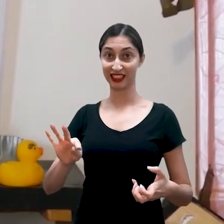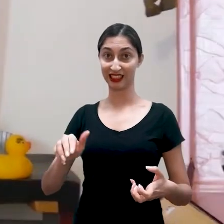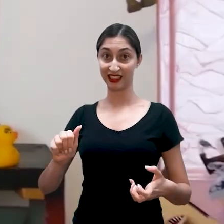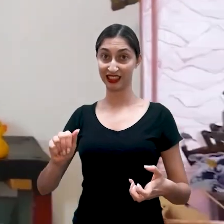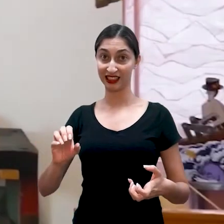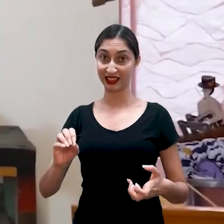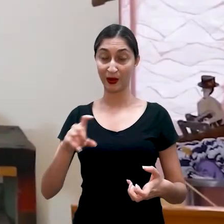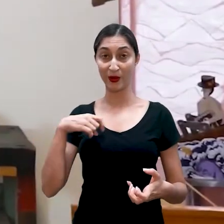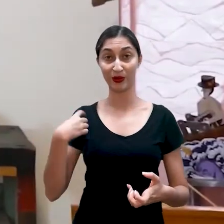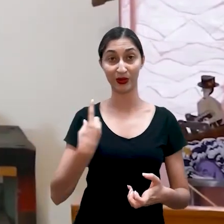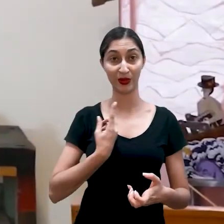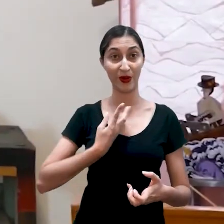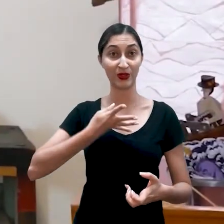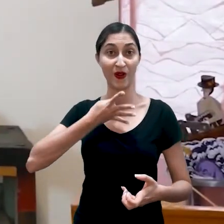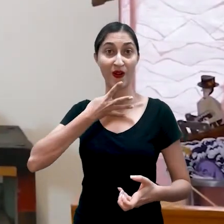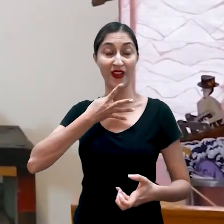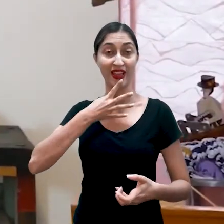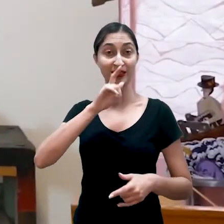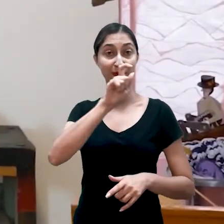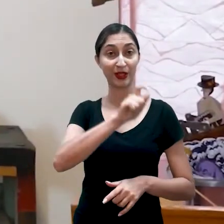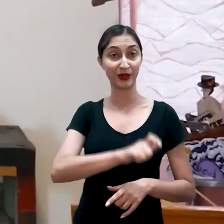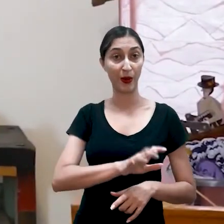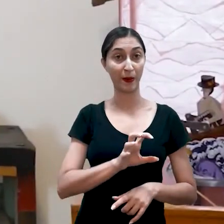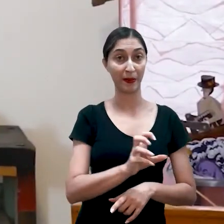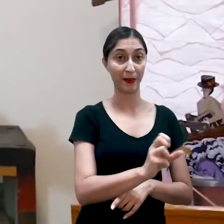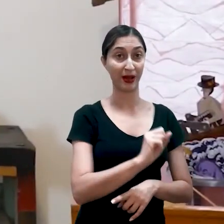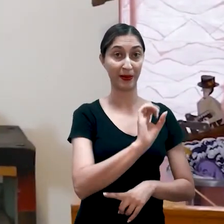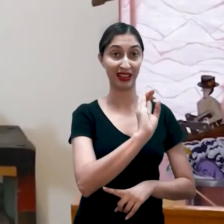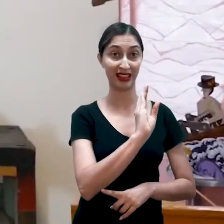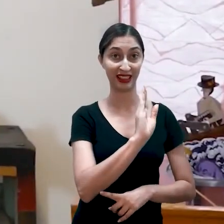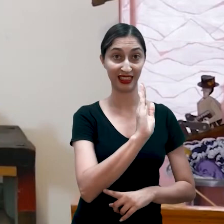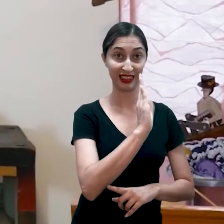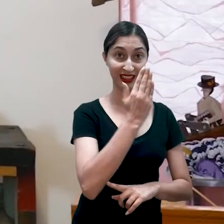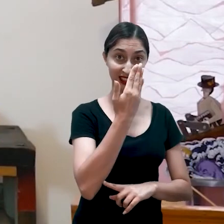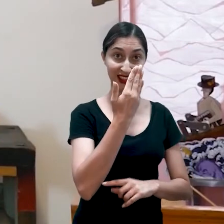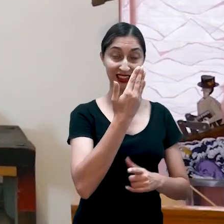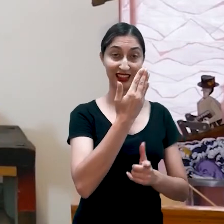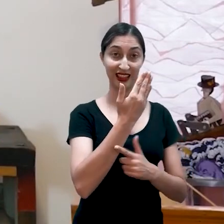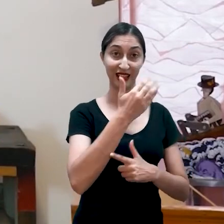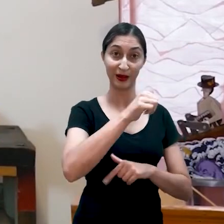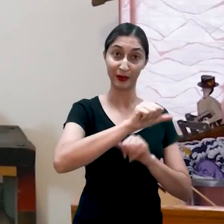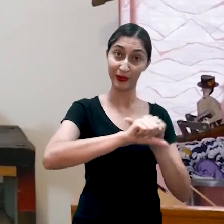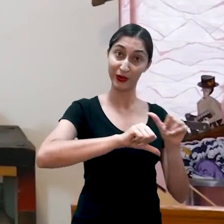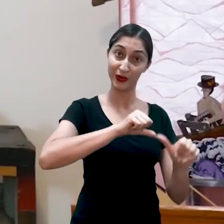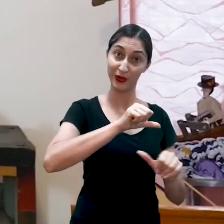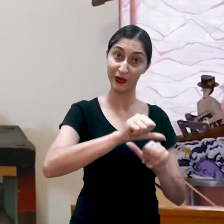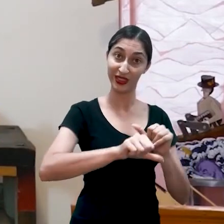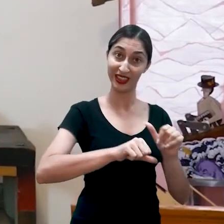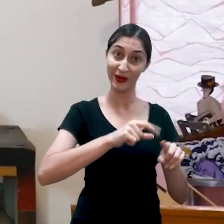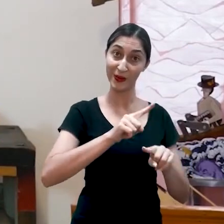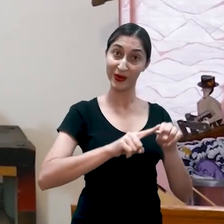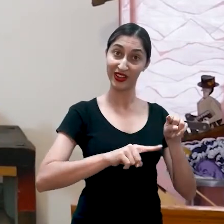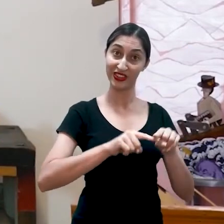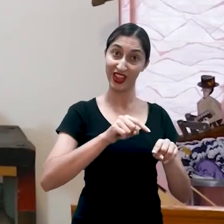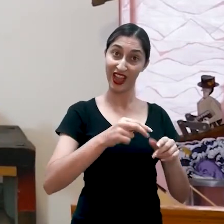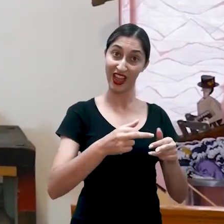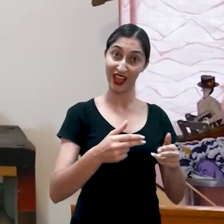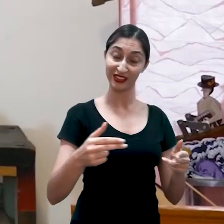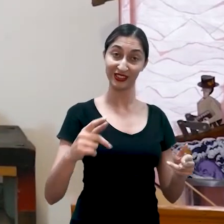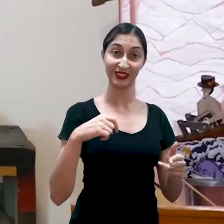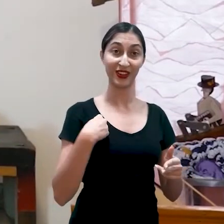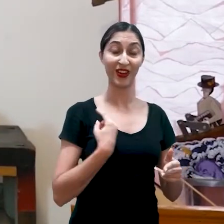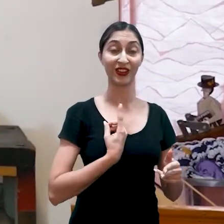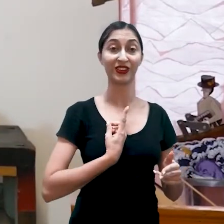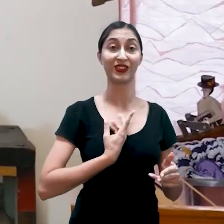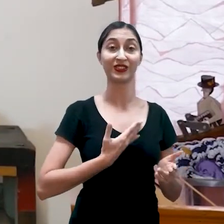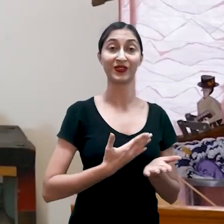fazem, que pegam um pedaço de madeira e transformam em coisas, a